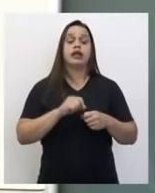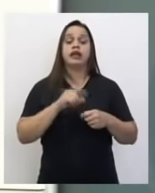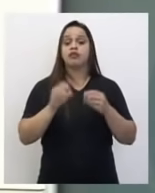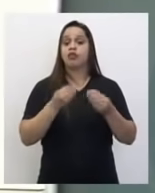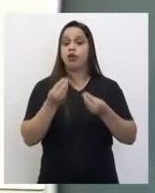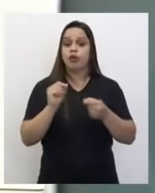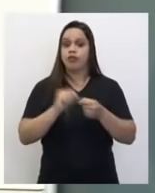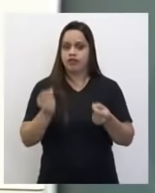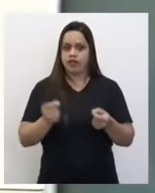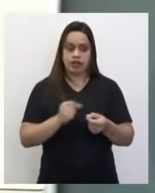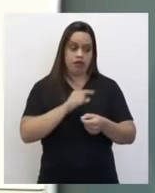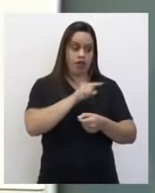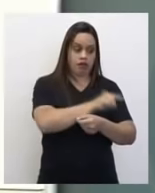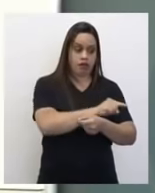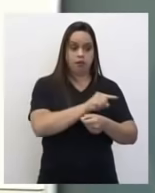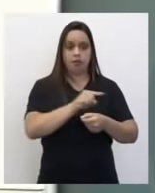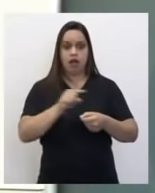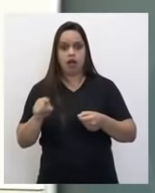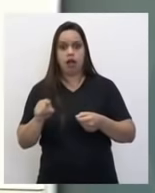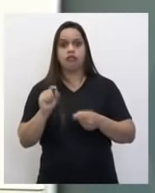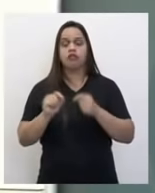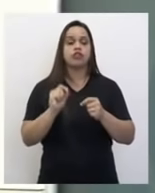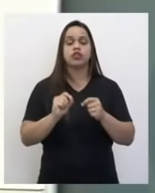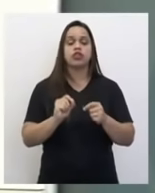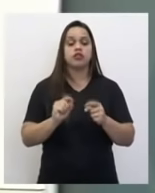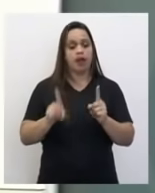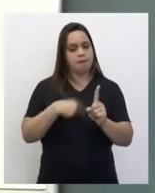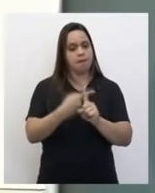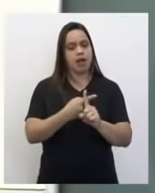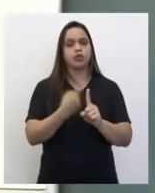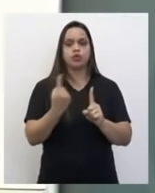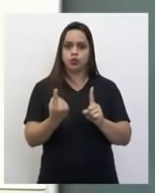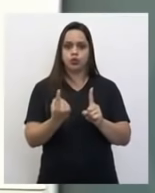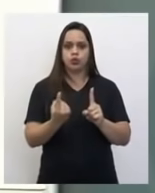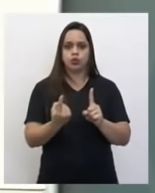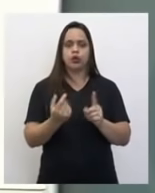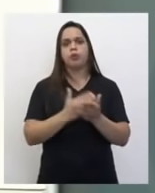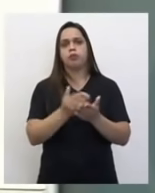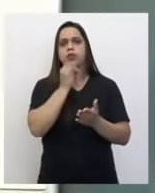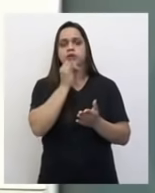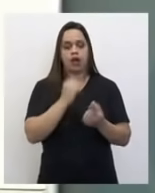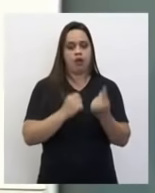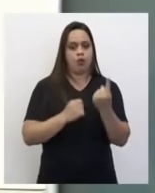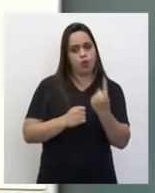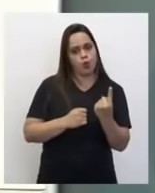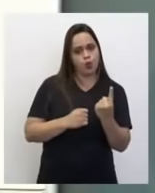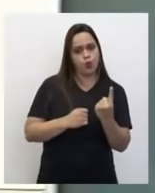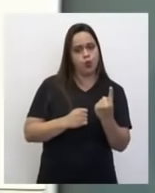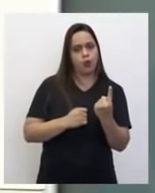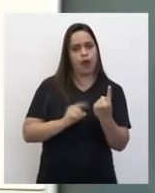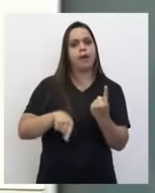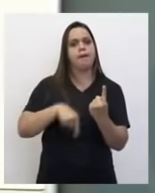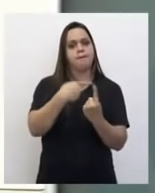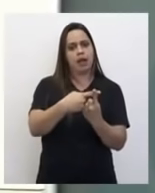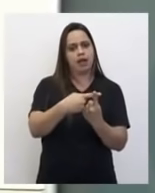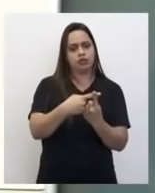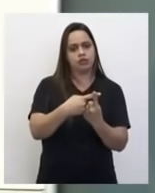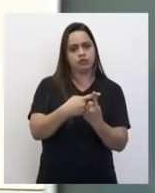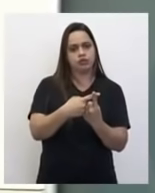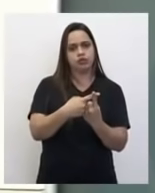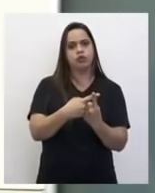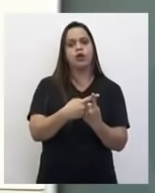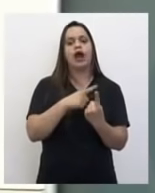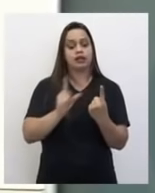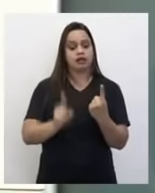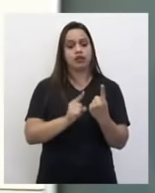aconteceria? Iria aumentar um no valor dele. Então, a gente vai começar com um, ele viria para cá e teria o quê? Valor